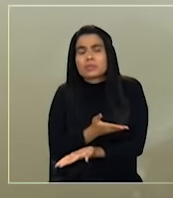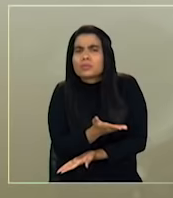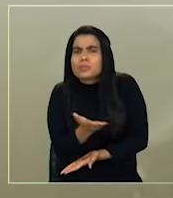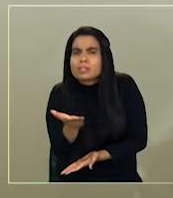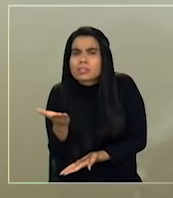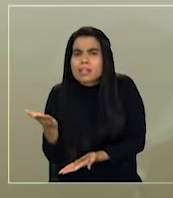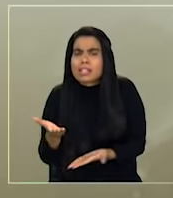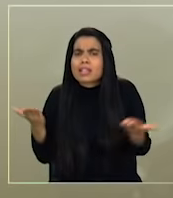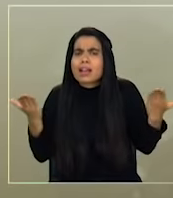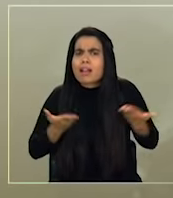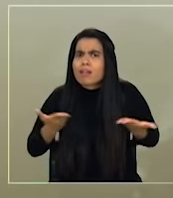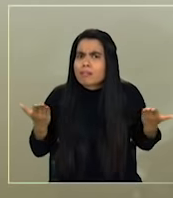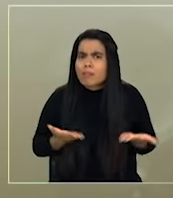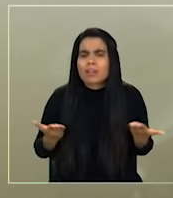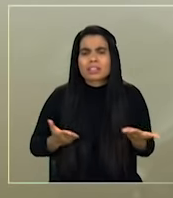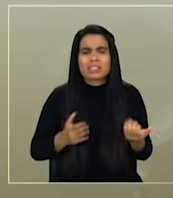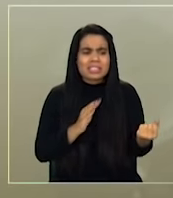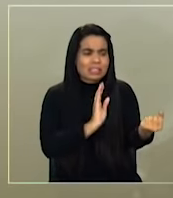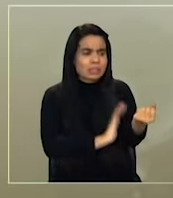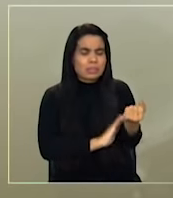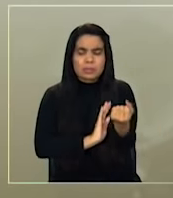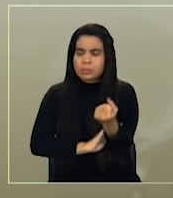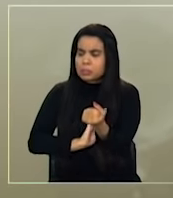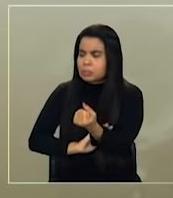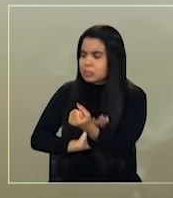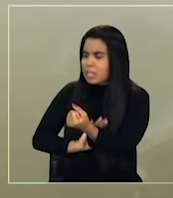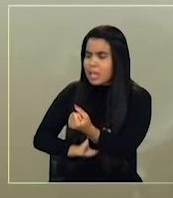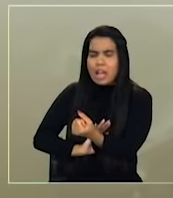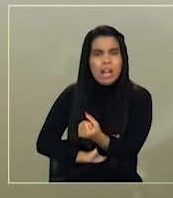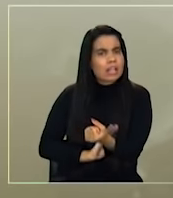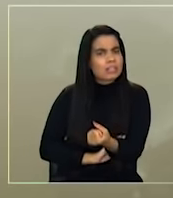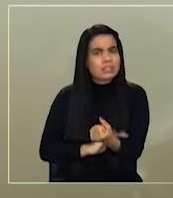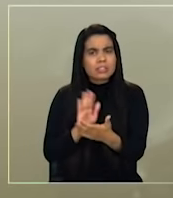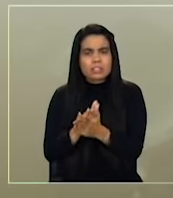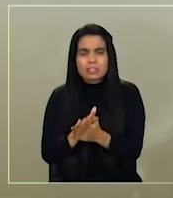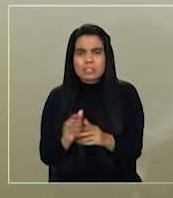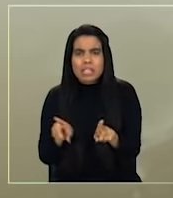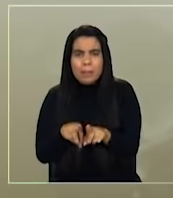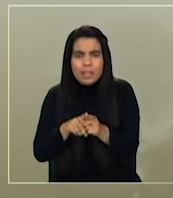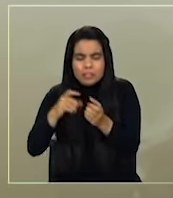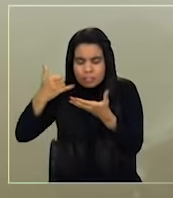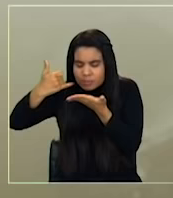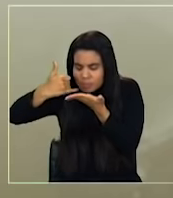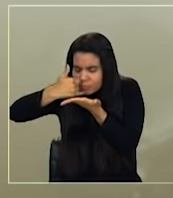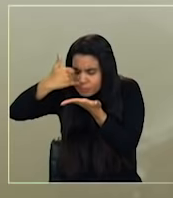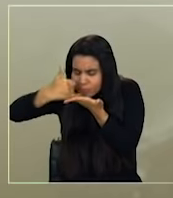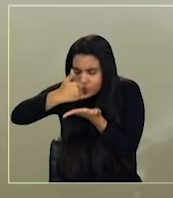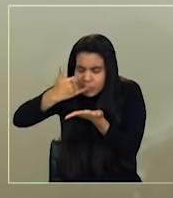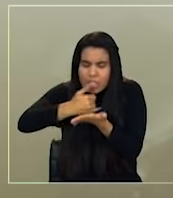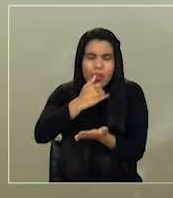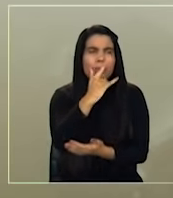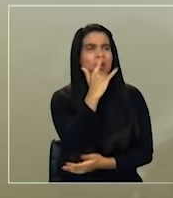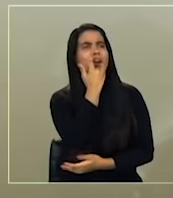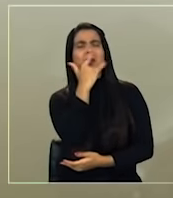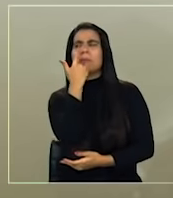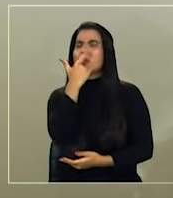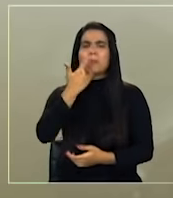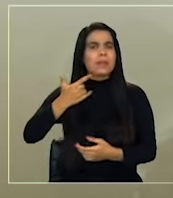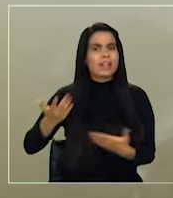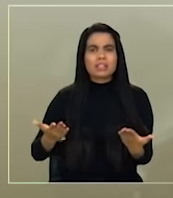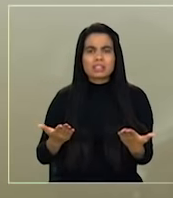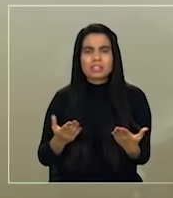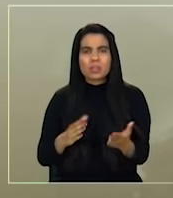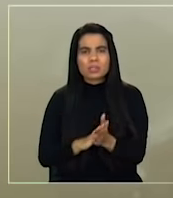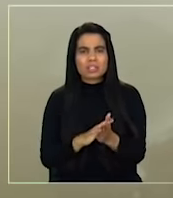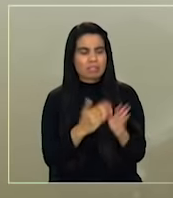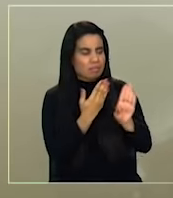que está aí agora, viciado em jogo, viciado na cocaína, viciado no álcool, você que está aí de mal com a tua